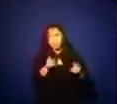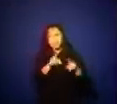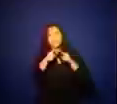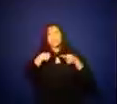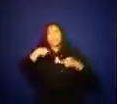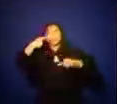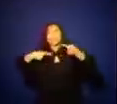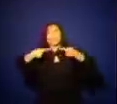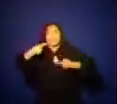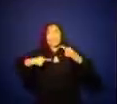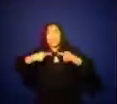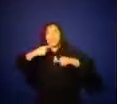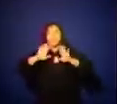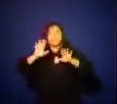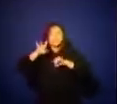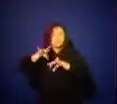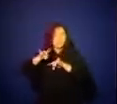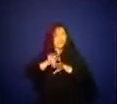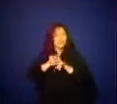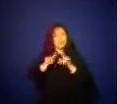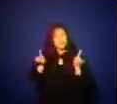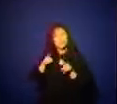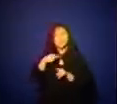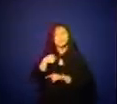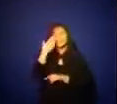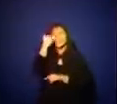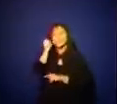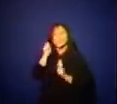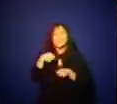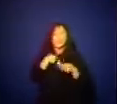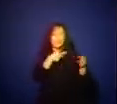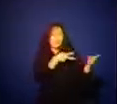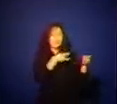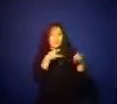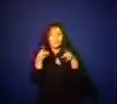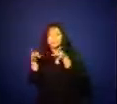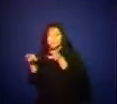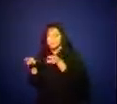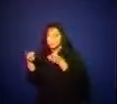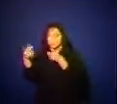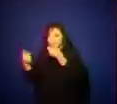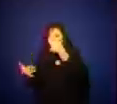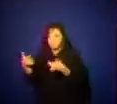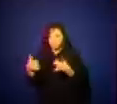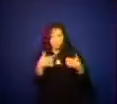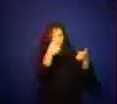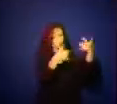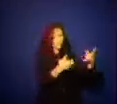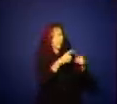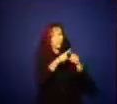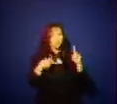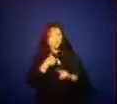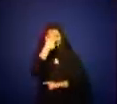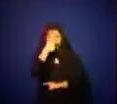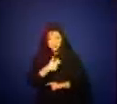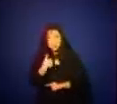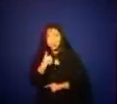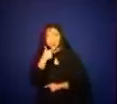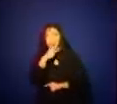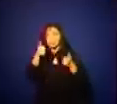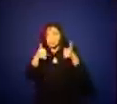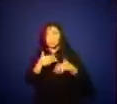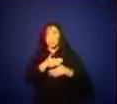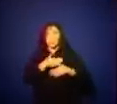e essa é uma tese assim né dá para ver os dois lados da moedas Inclusive eu me sinto num que acha que isso já foi superado Mas